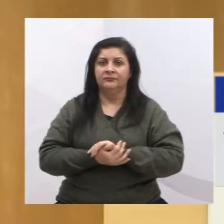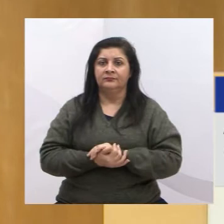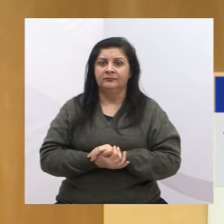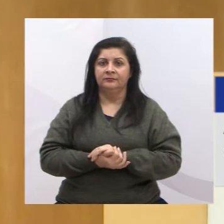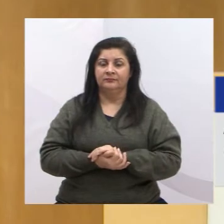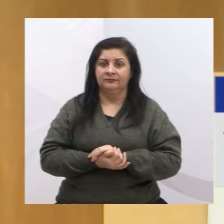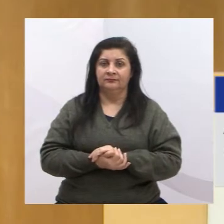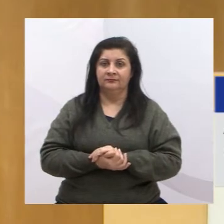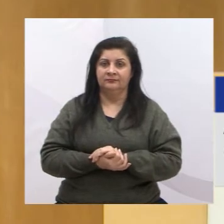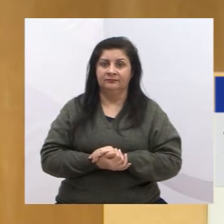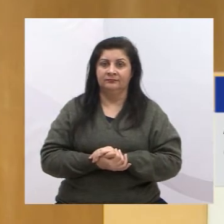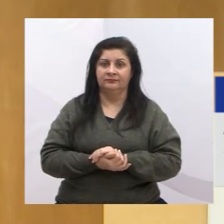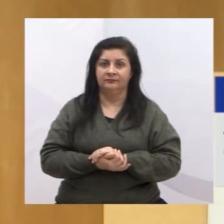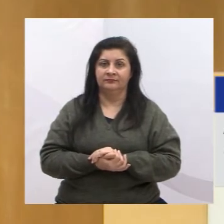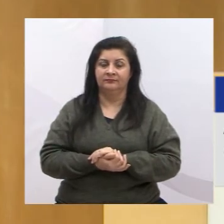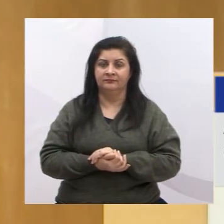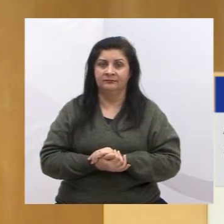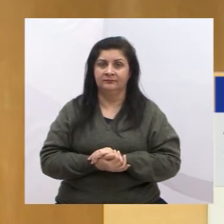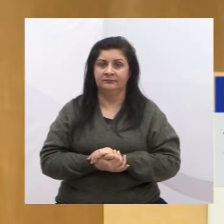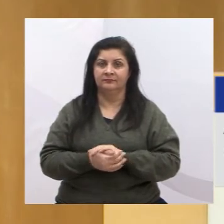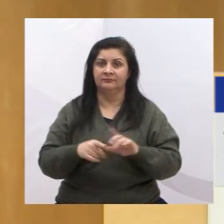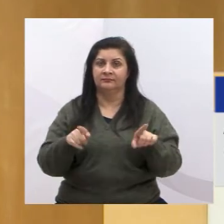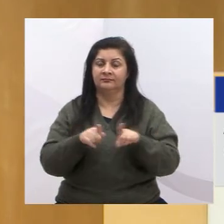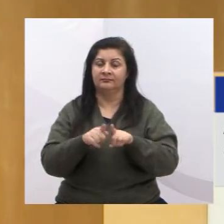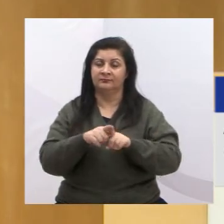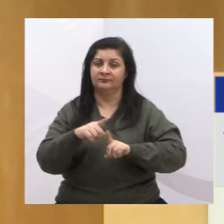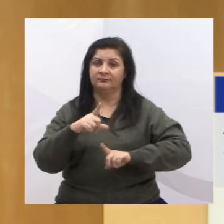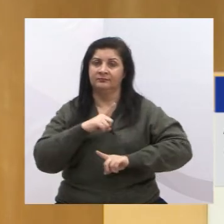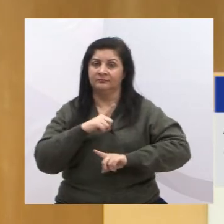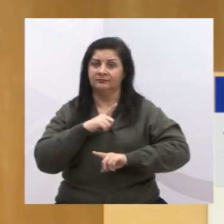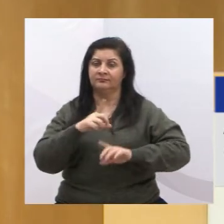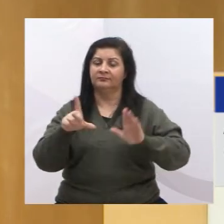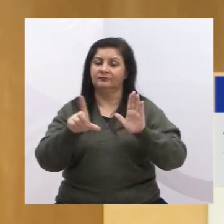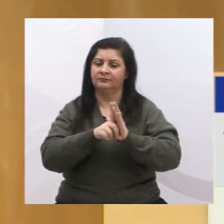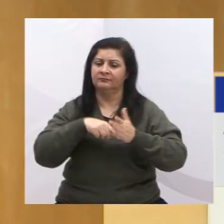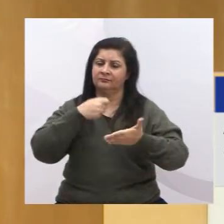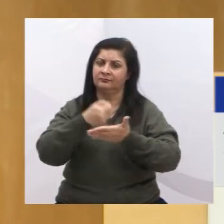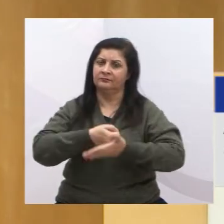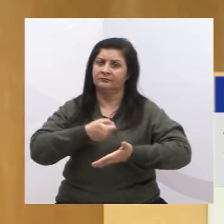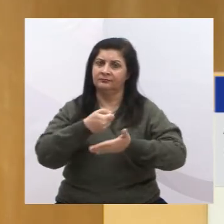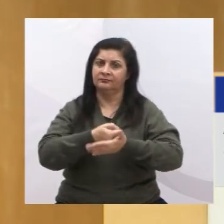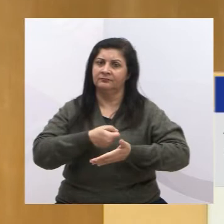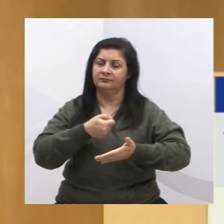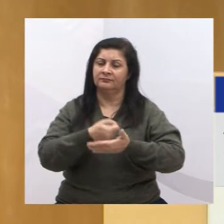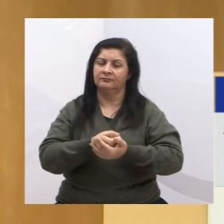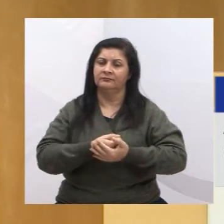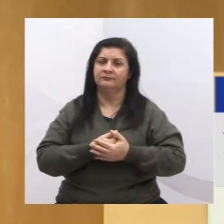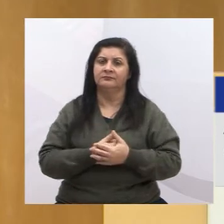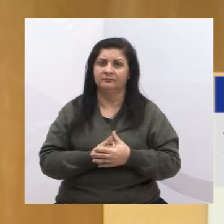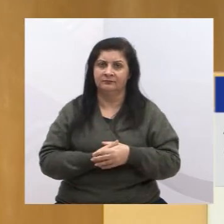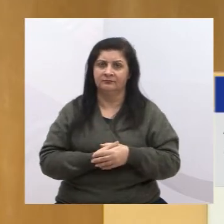Eu também tenho algumas leis que realmente vão estar cobrando do